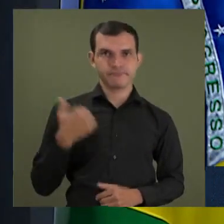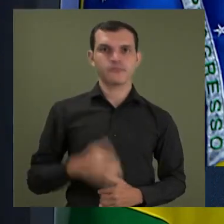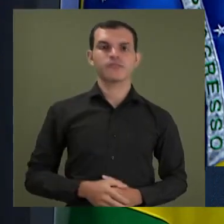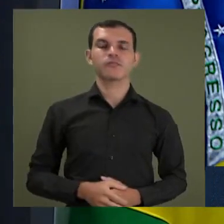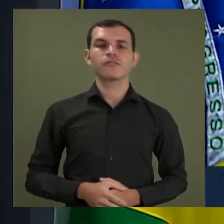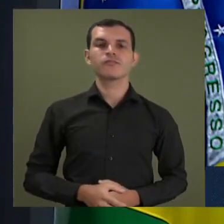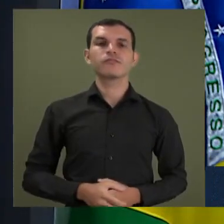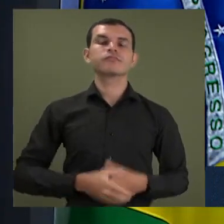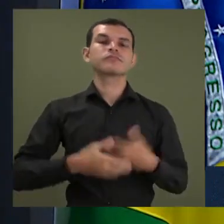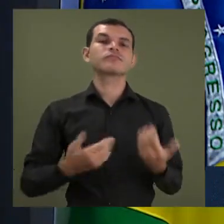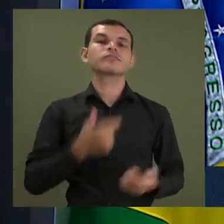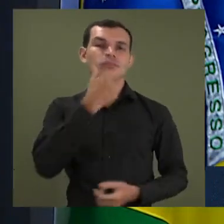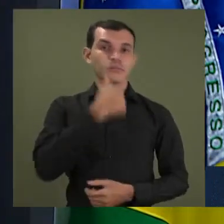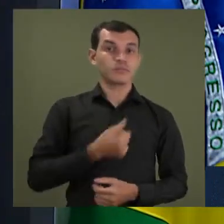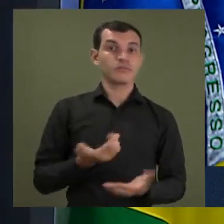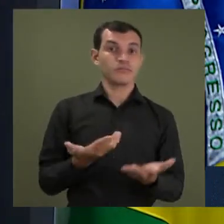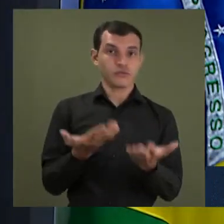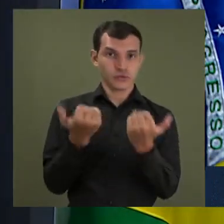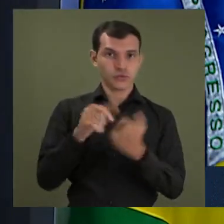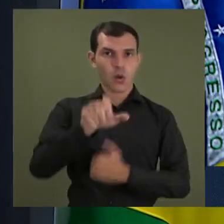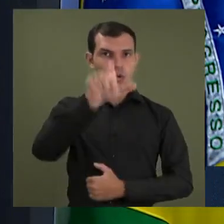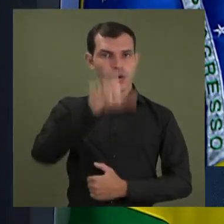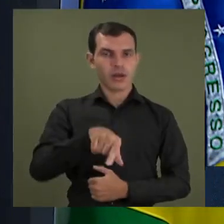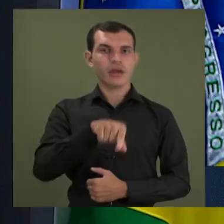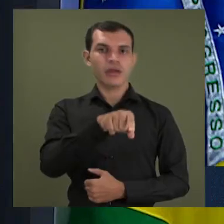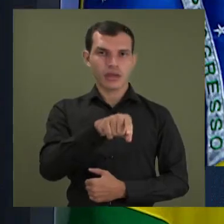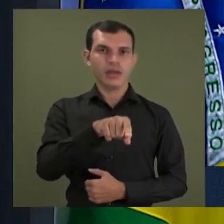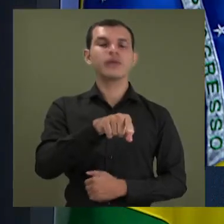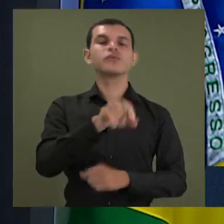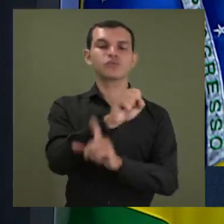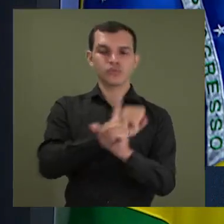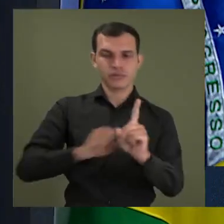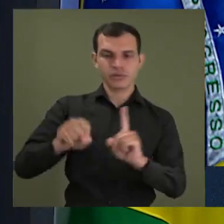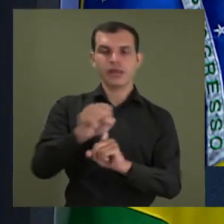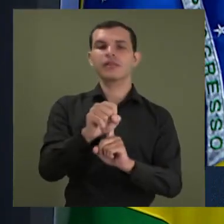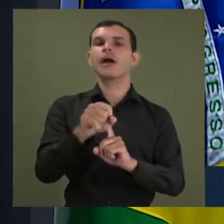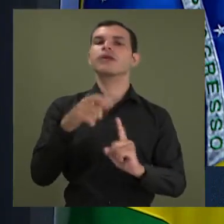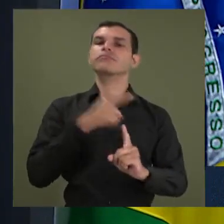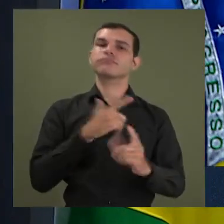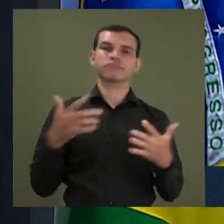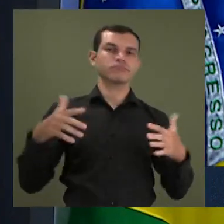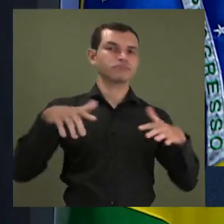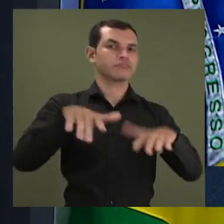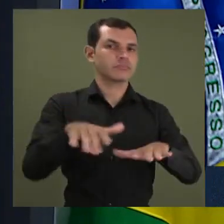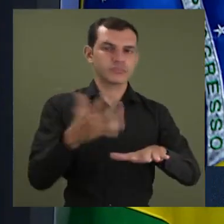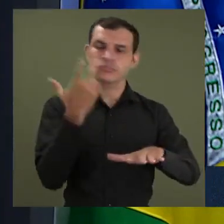O rapaz estava totalmente incluído na sociedade, com acesso aos